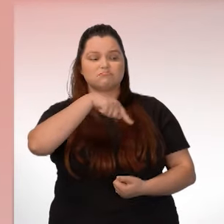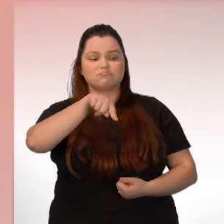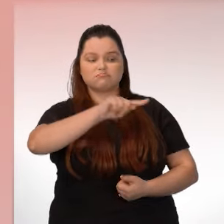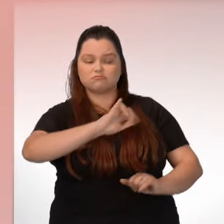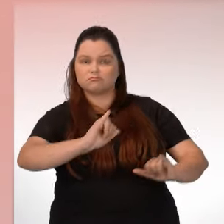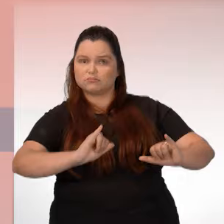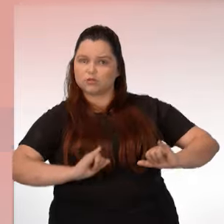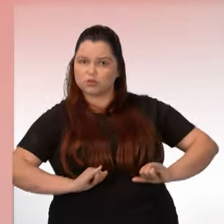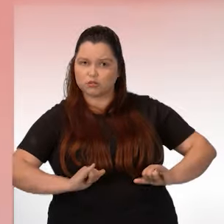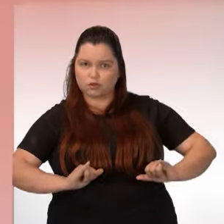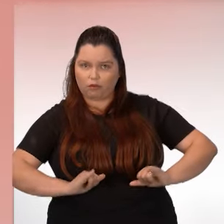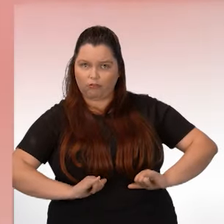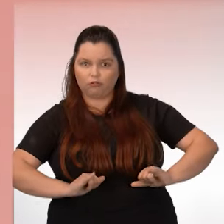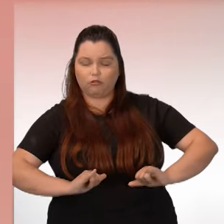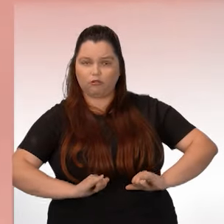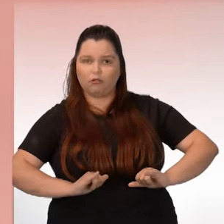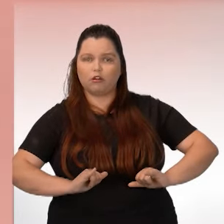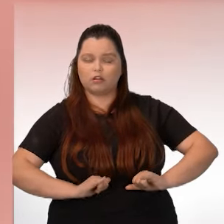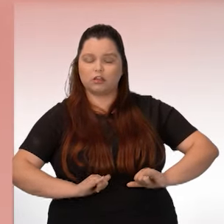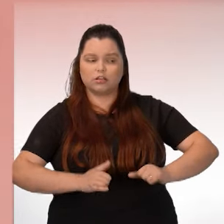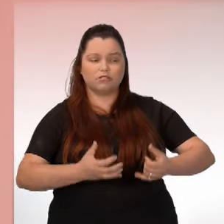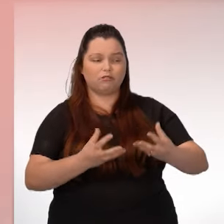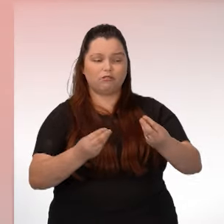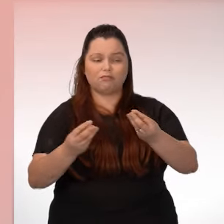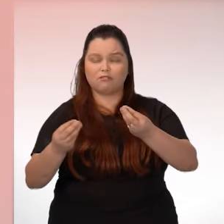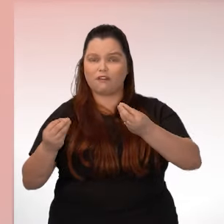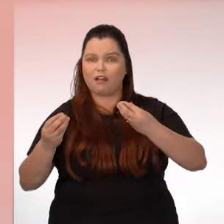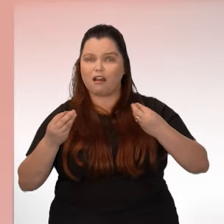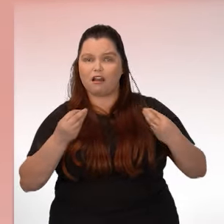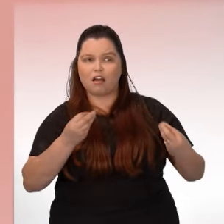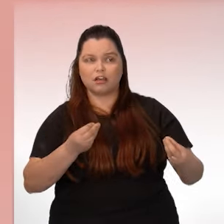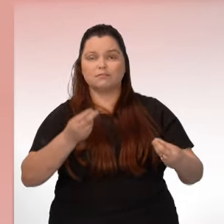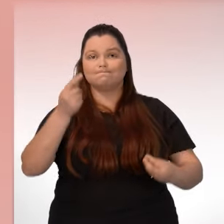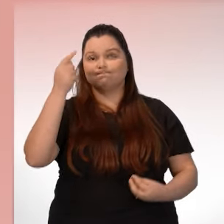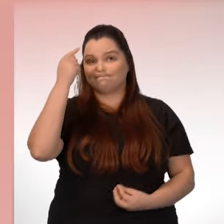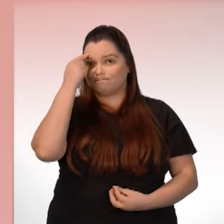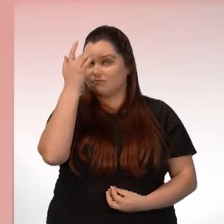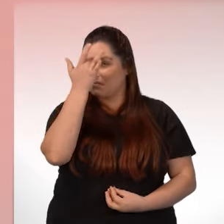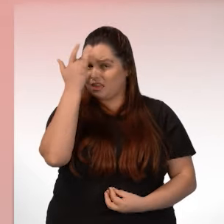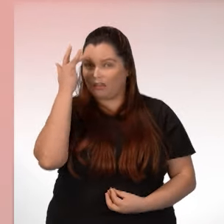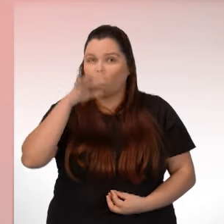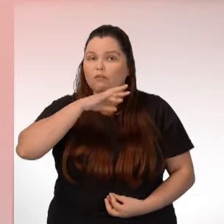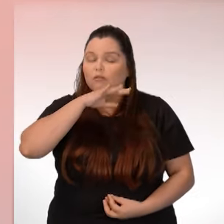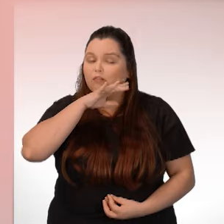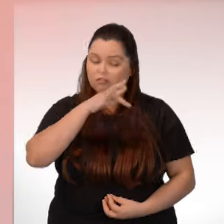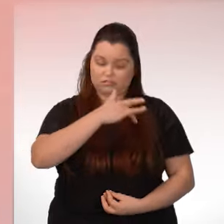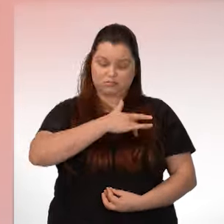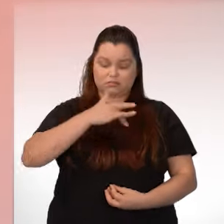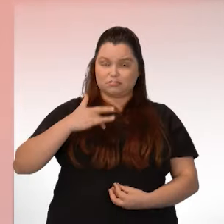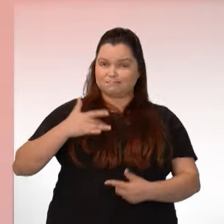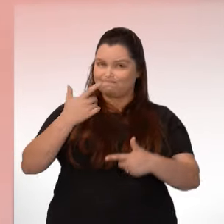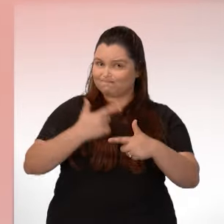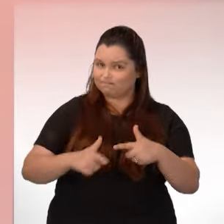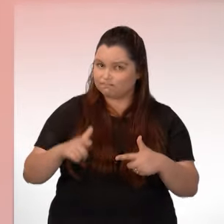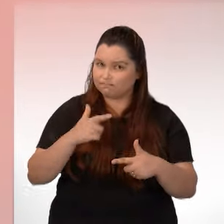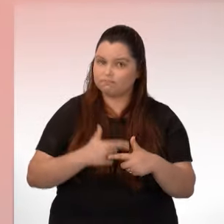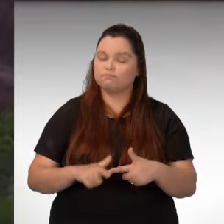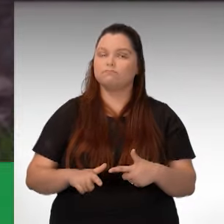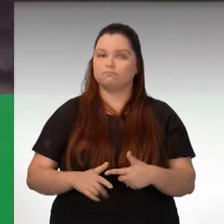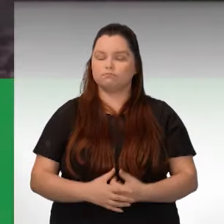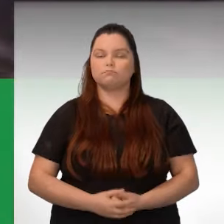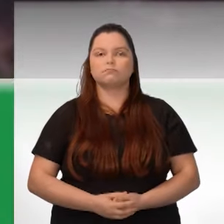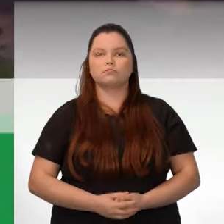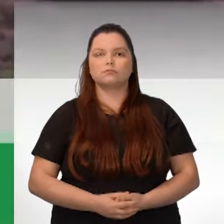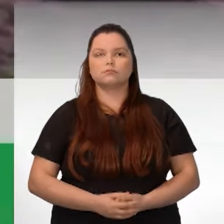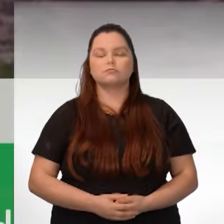sofrendo com tantas mazelas, com problemas mentais, com problemas de saúde.